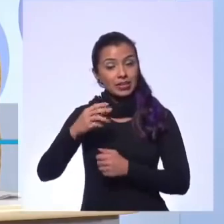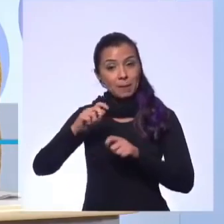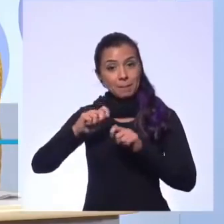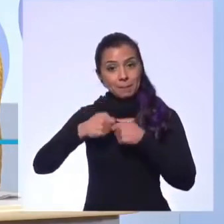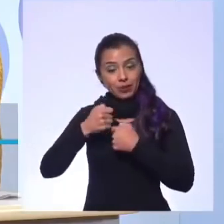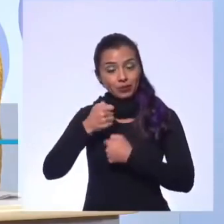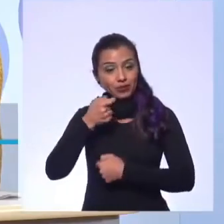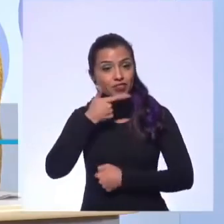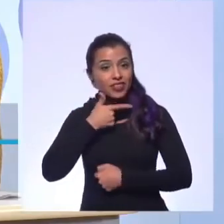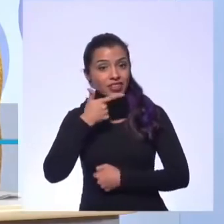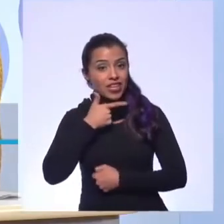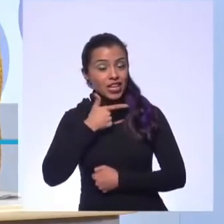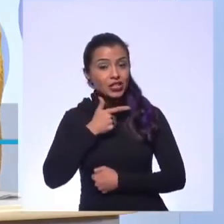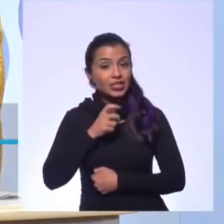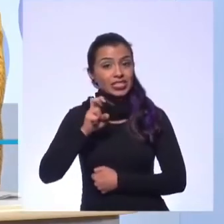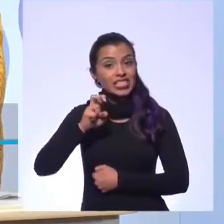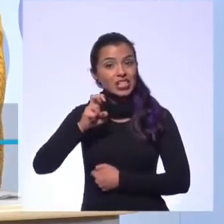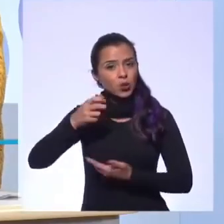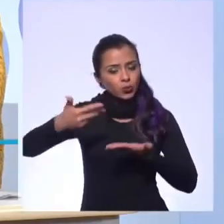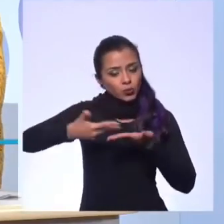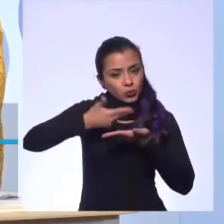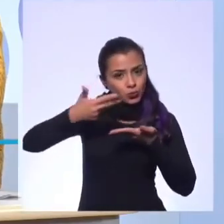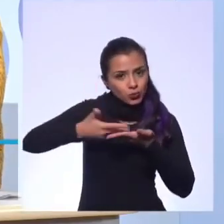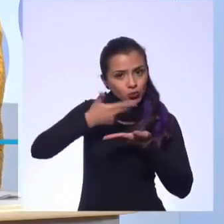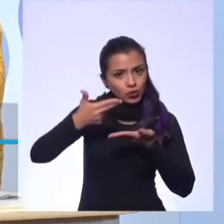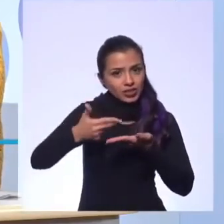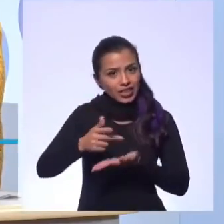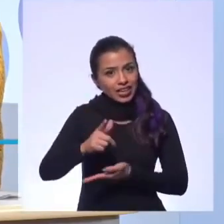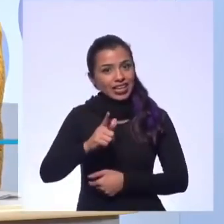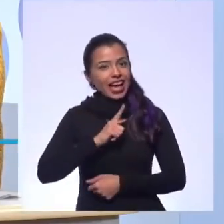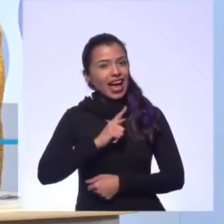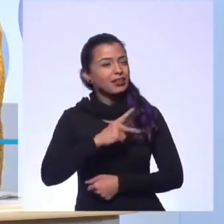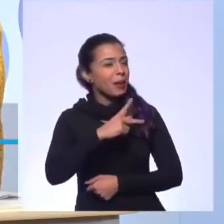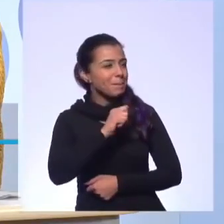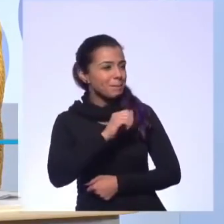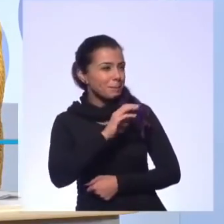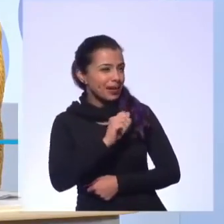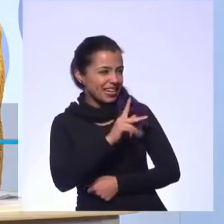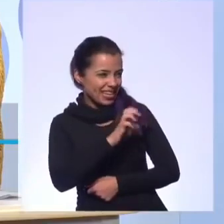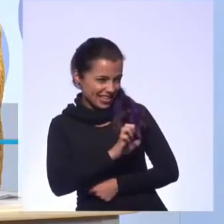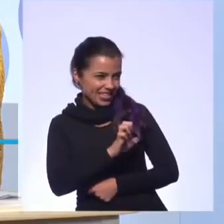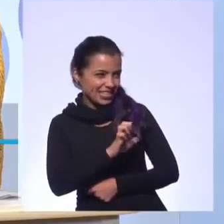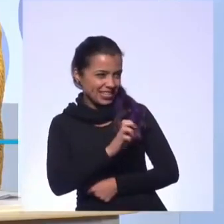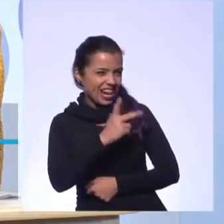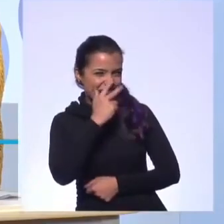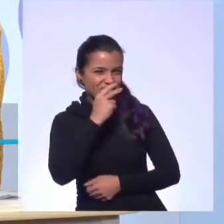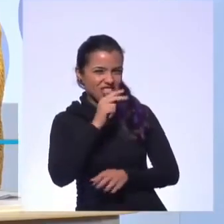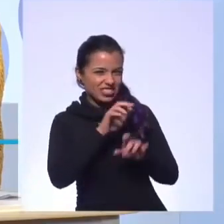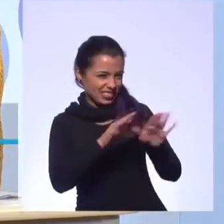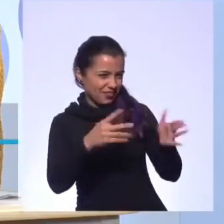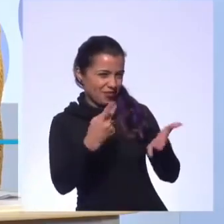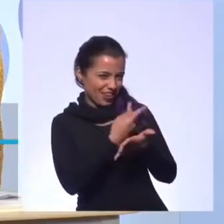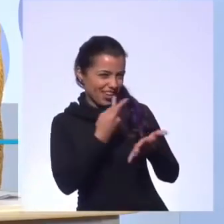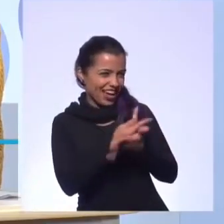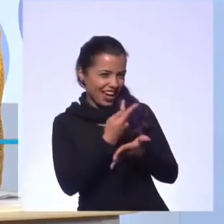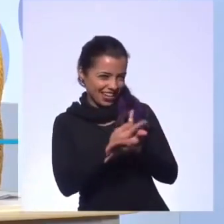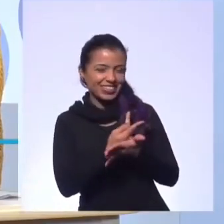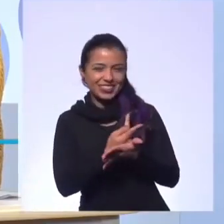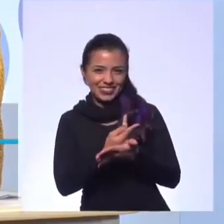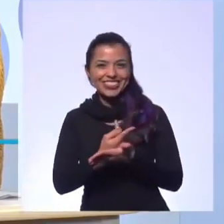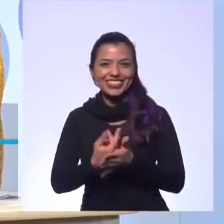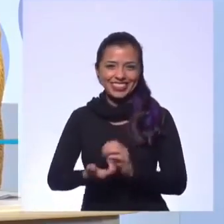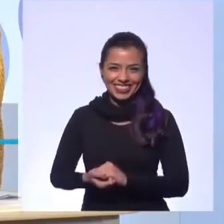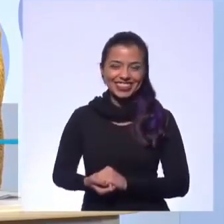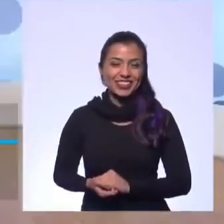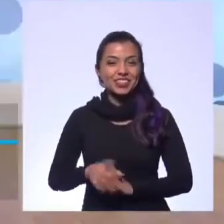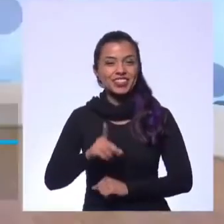2, eu não sei o que é isso, pansaki? Acho que ele quis dizer, também não sei. Também não sei.